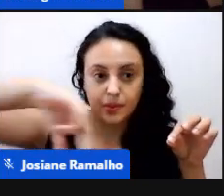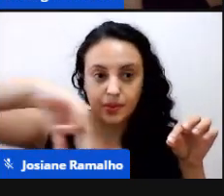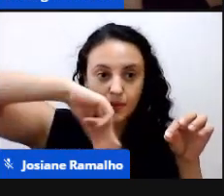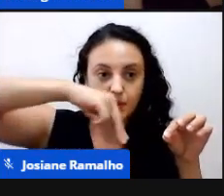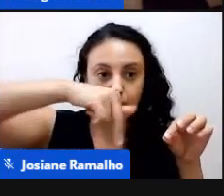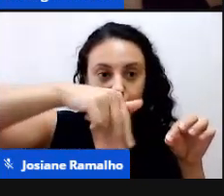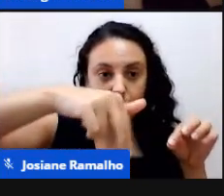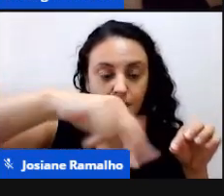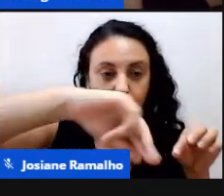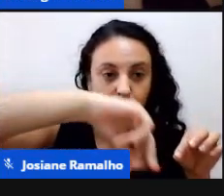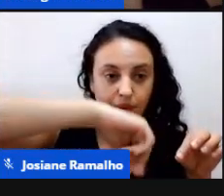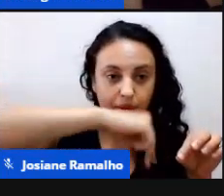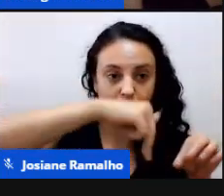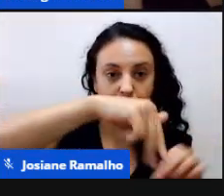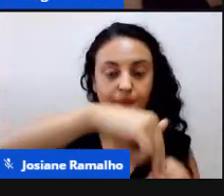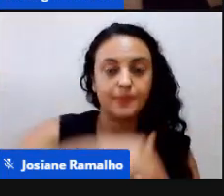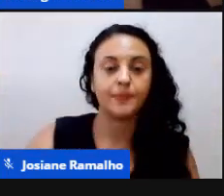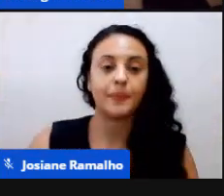o equilíbrio.